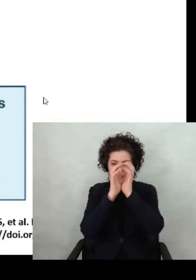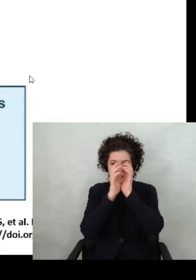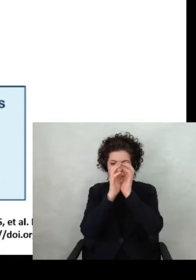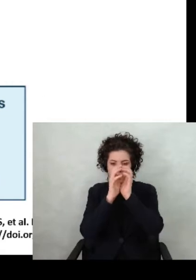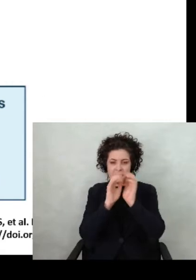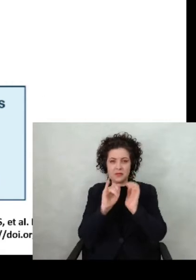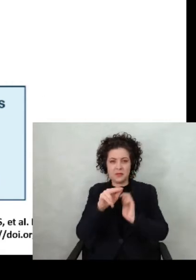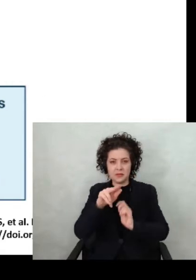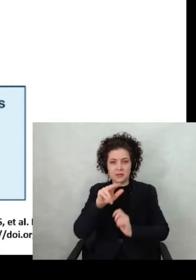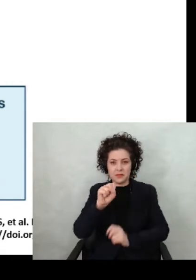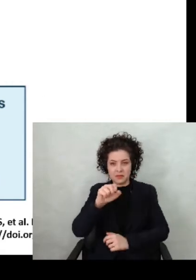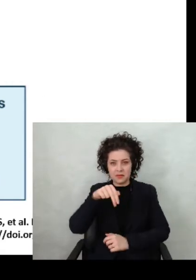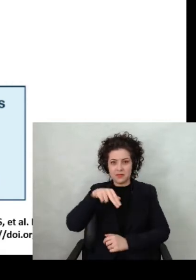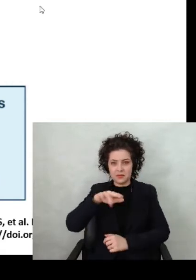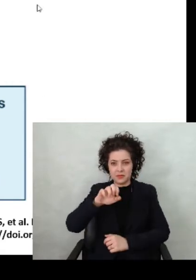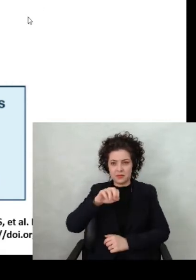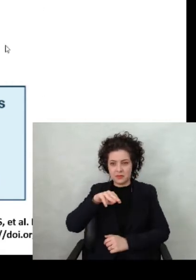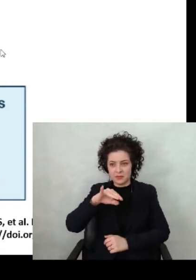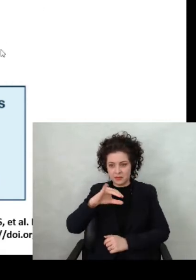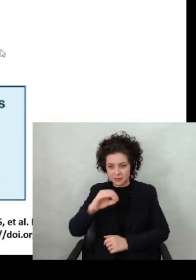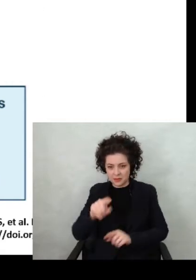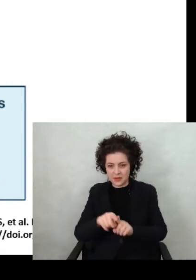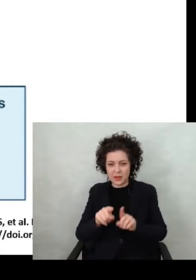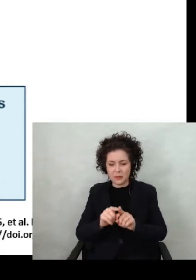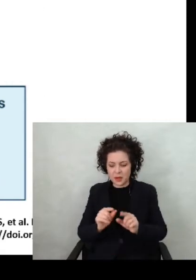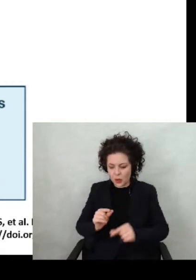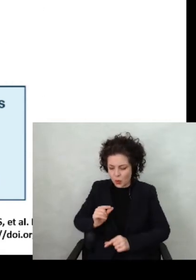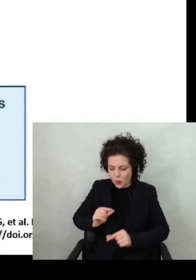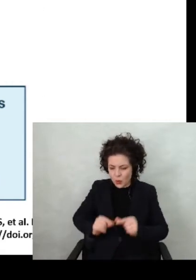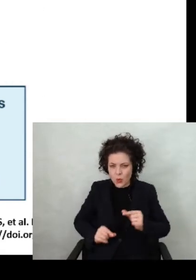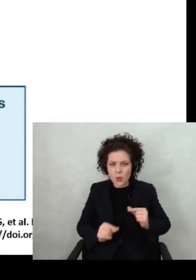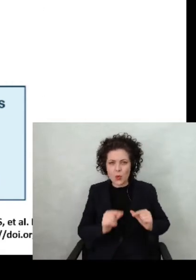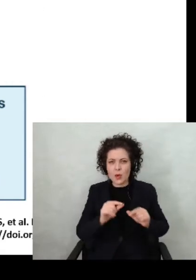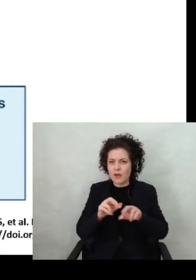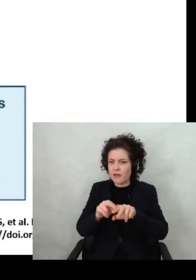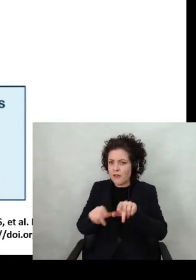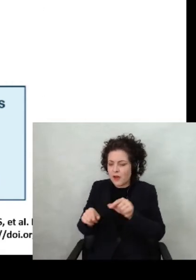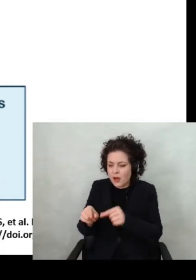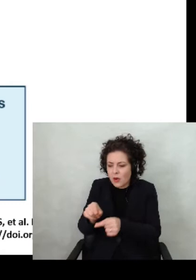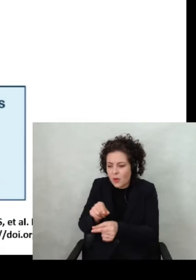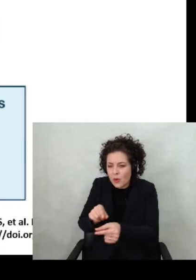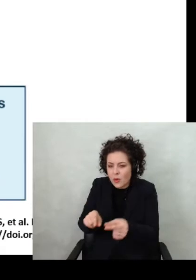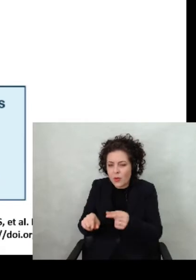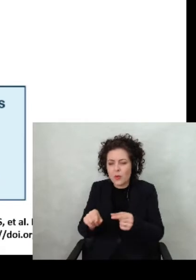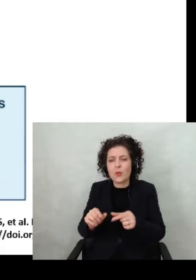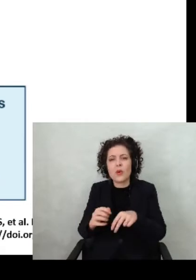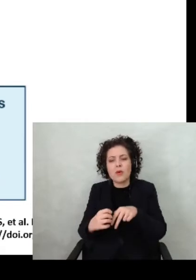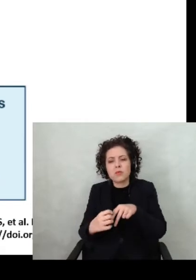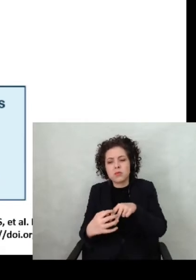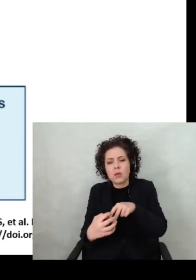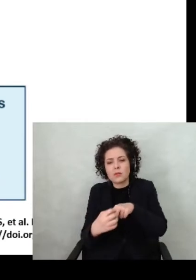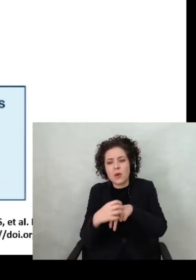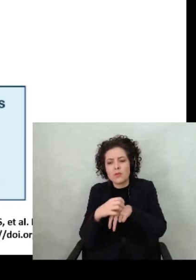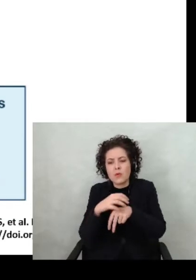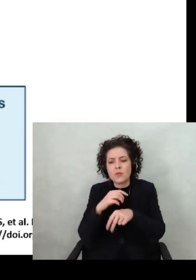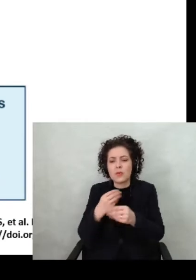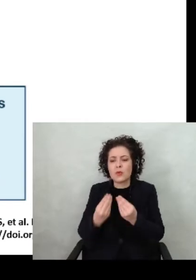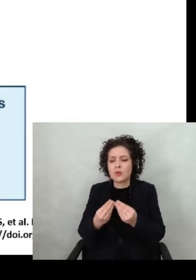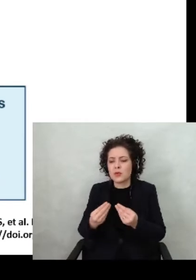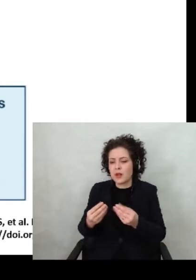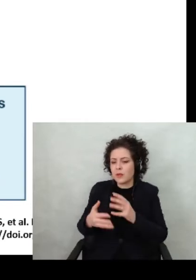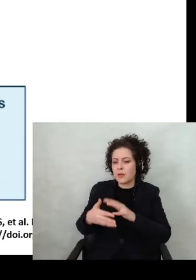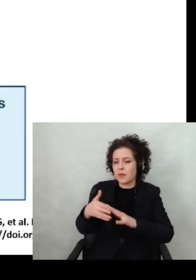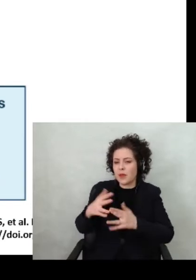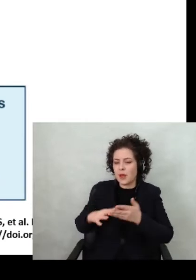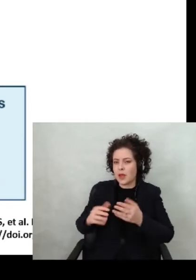também microtrombose de vários tecidos. Essa microtrombose, ela pode provocar uma